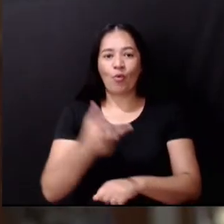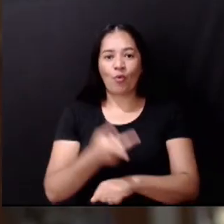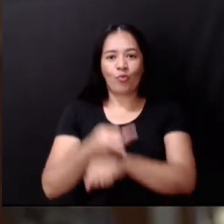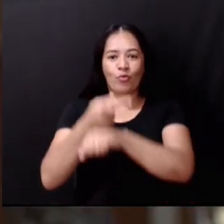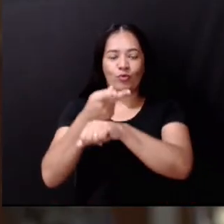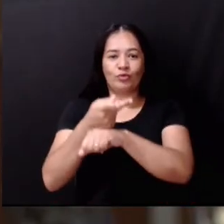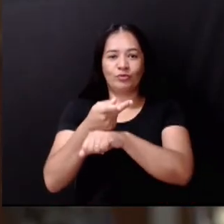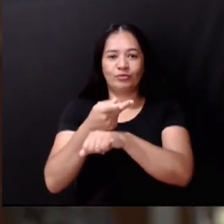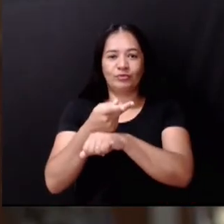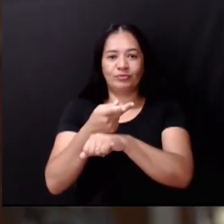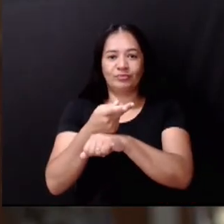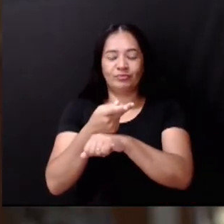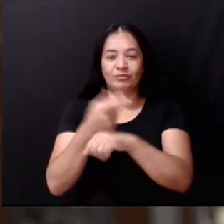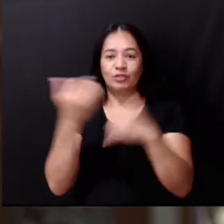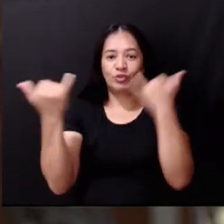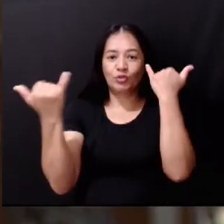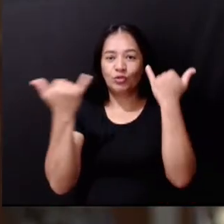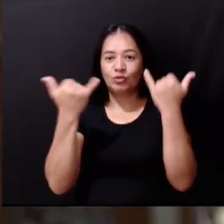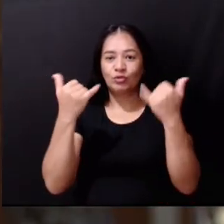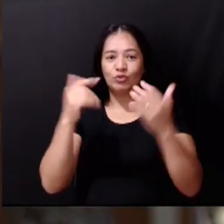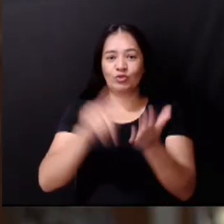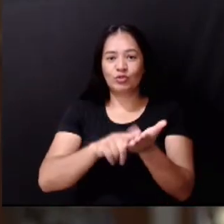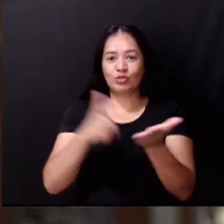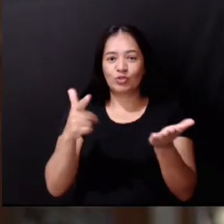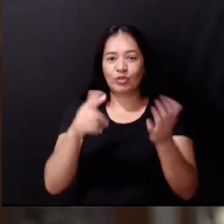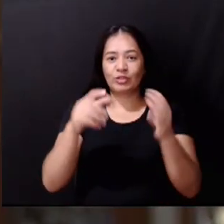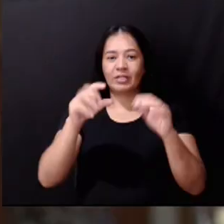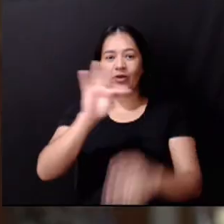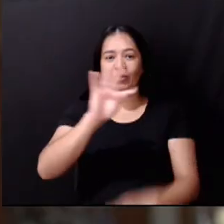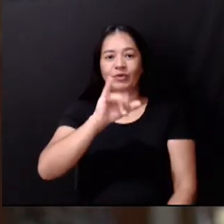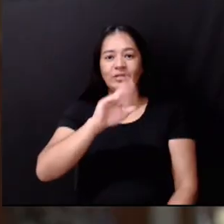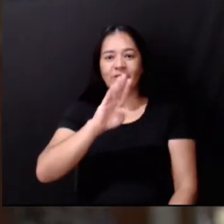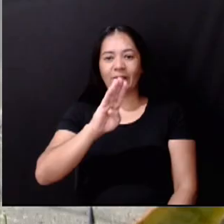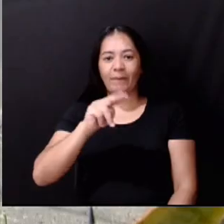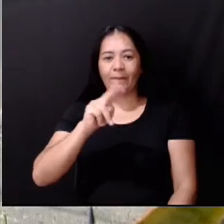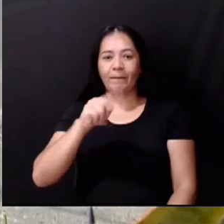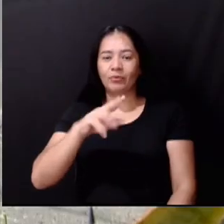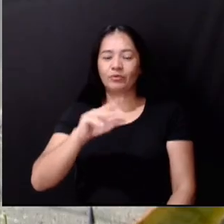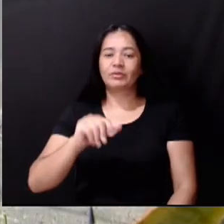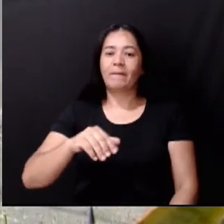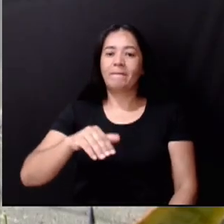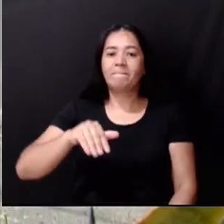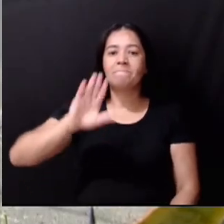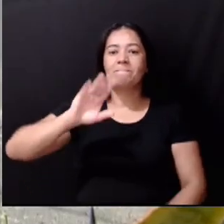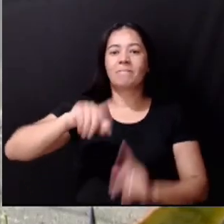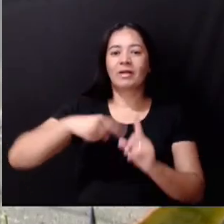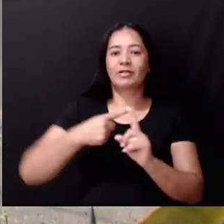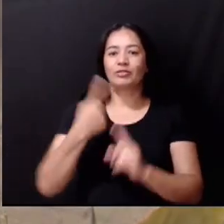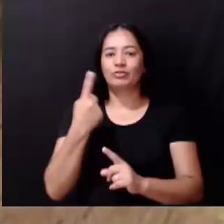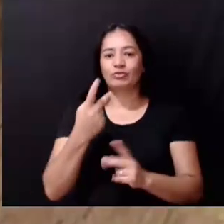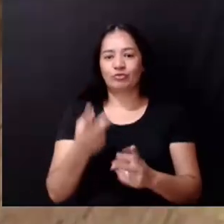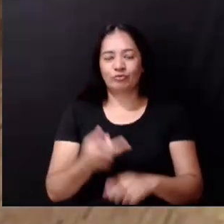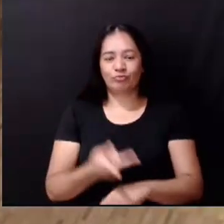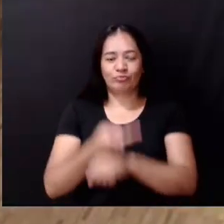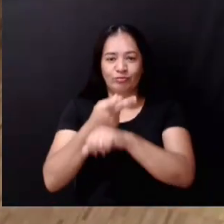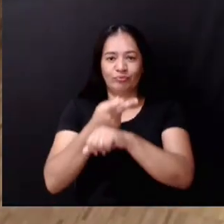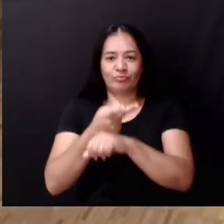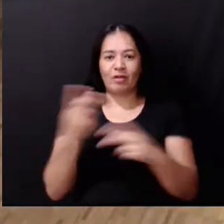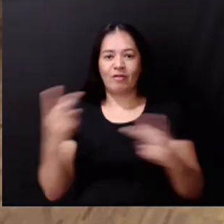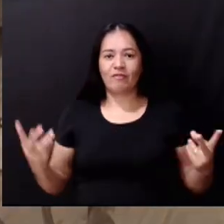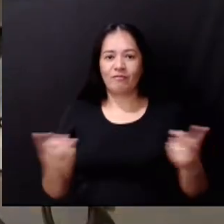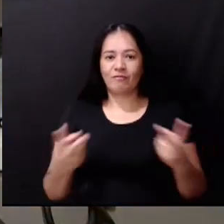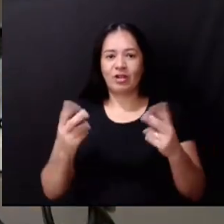Tribuna, do Grupo Tribuna, é mais um reconhecimento de que nós estamos no caminho certo. A premiação valoriza iniciativas